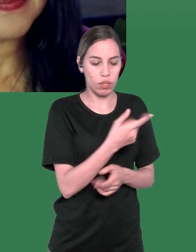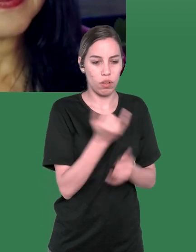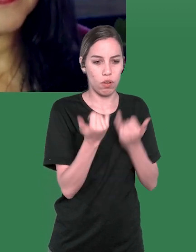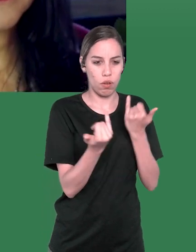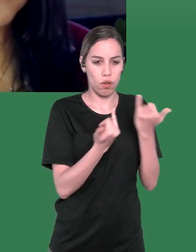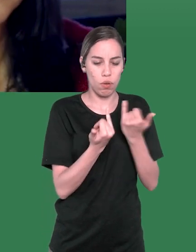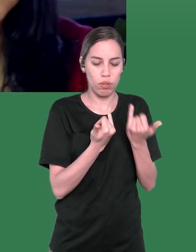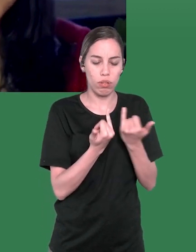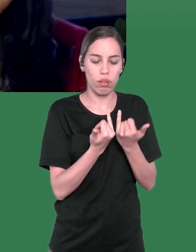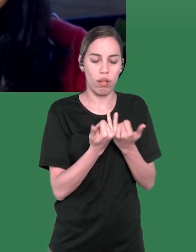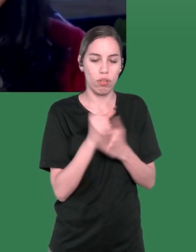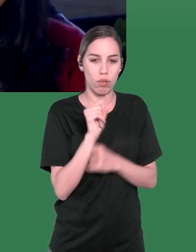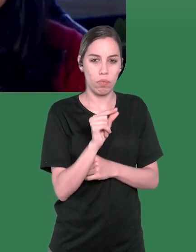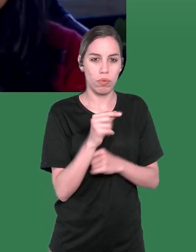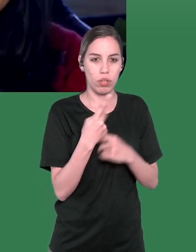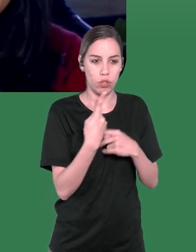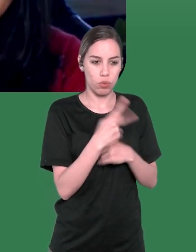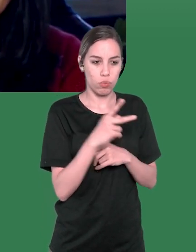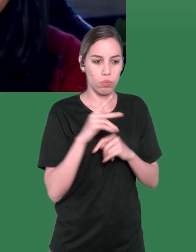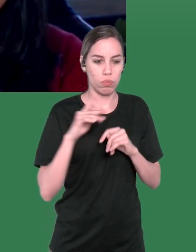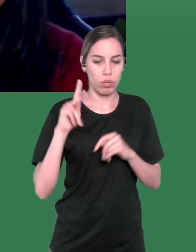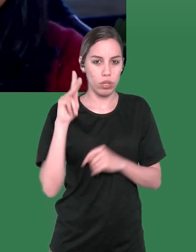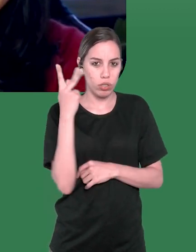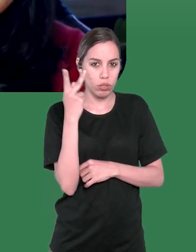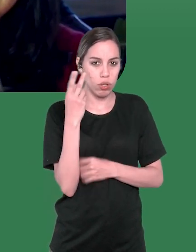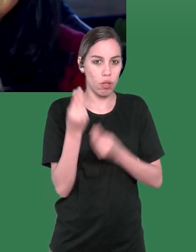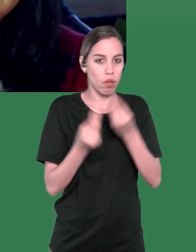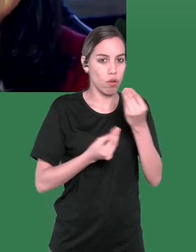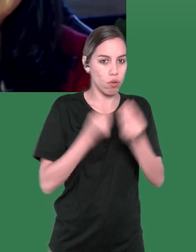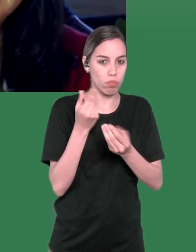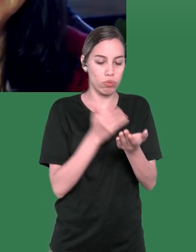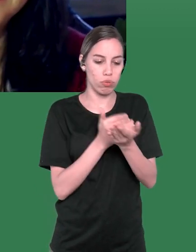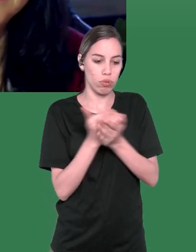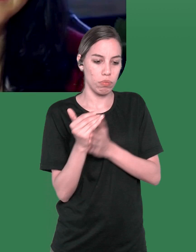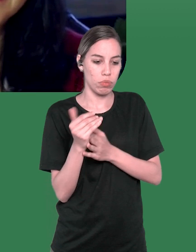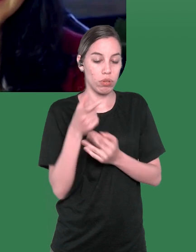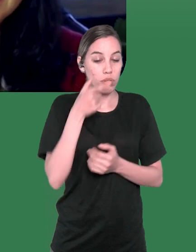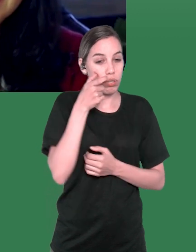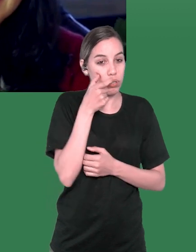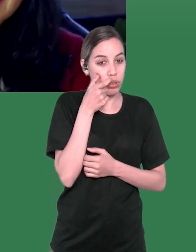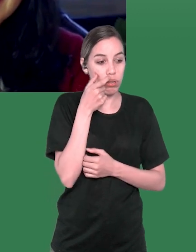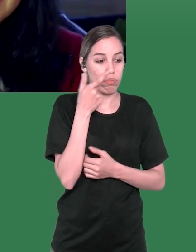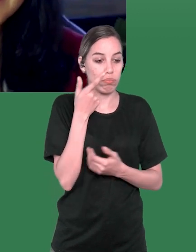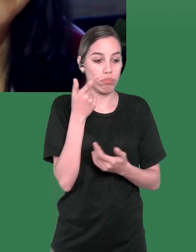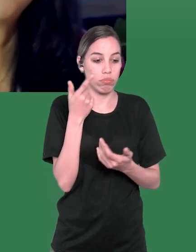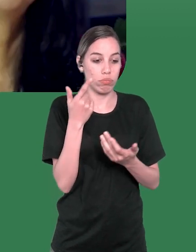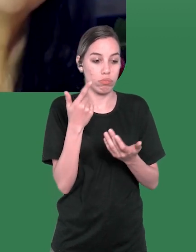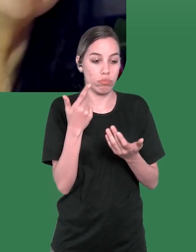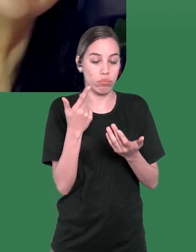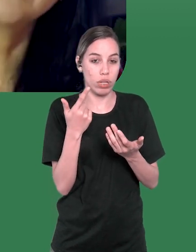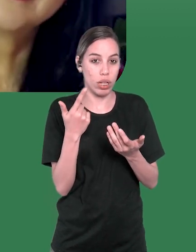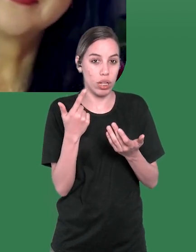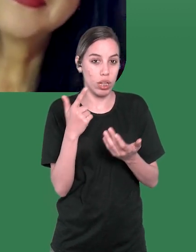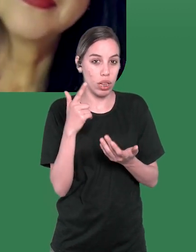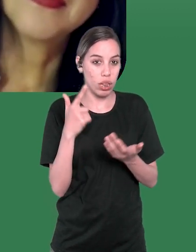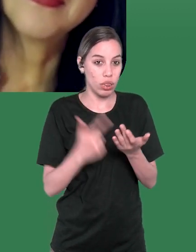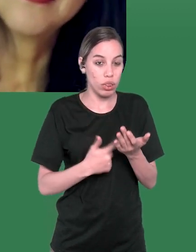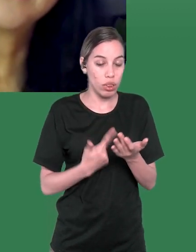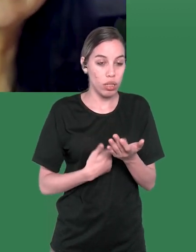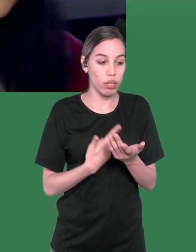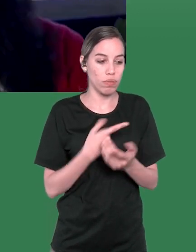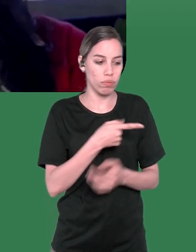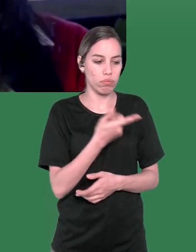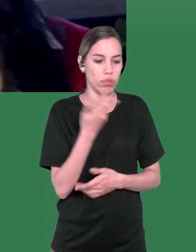sua história, eh, como que você começou a se interessar por literatura, você lia muito